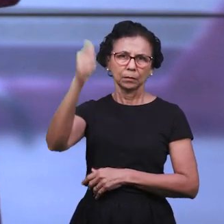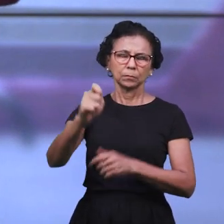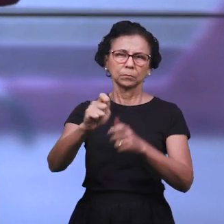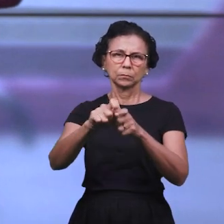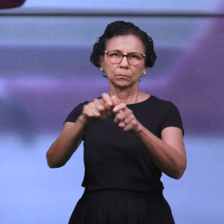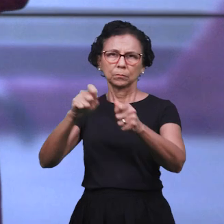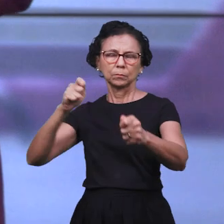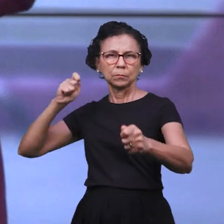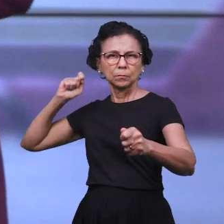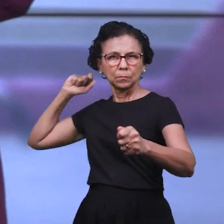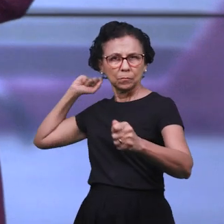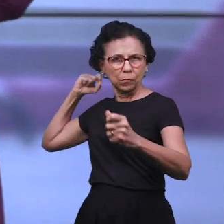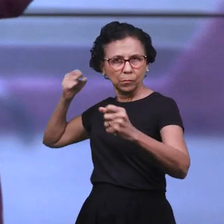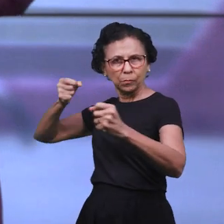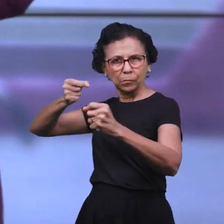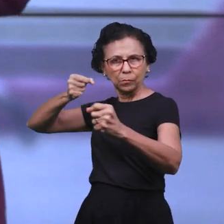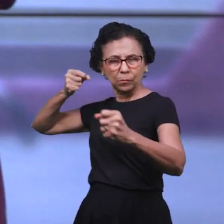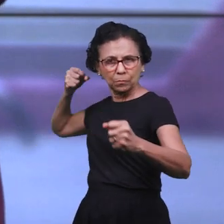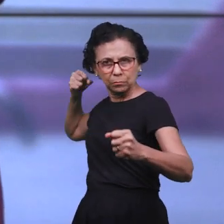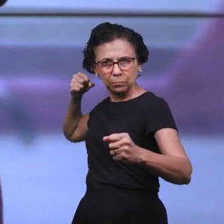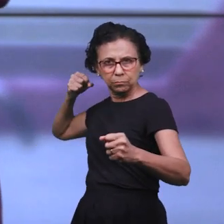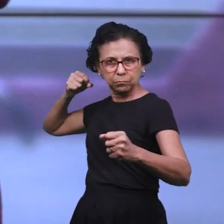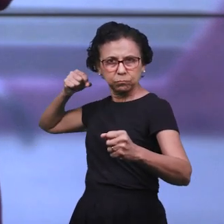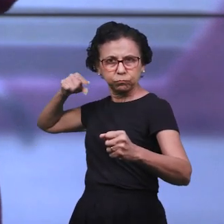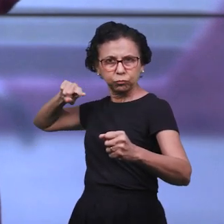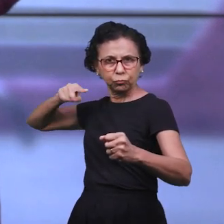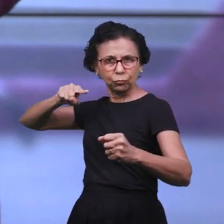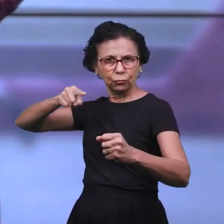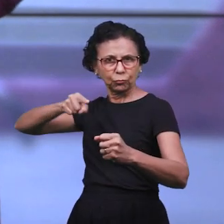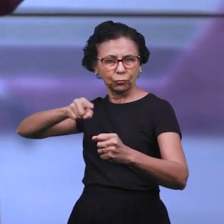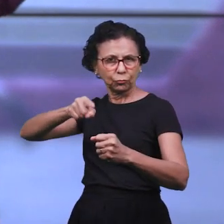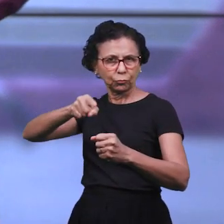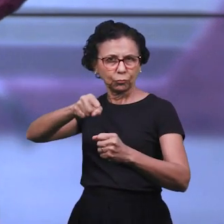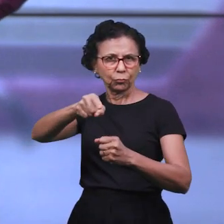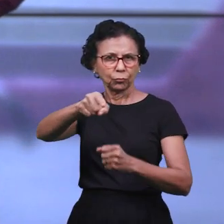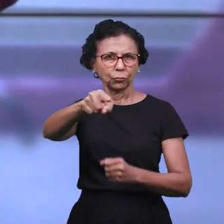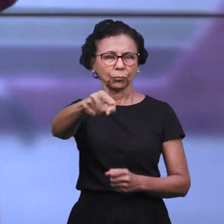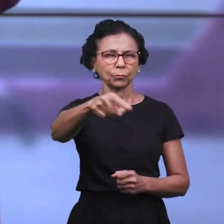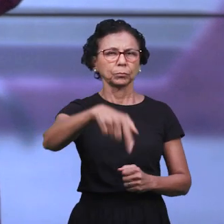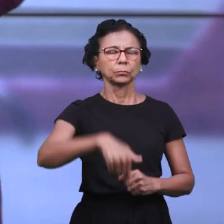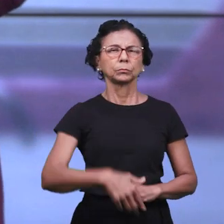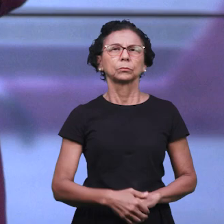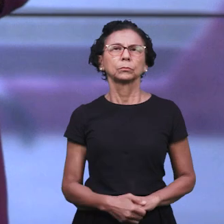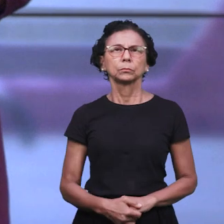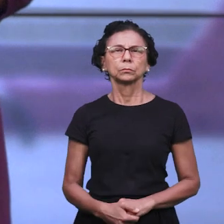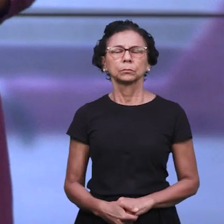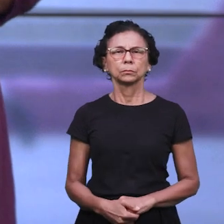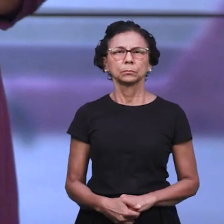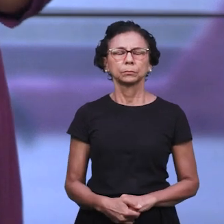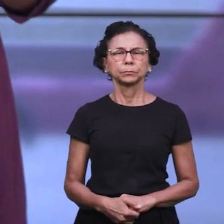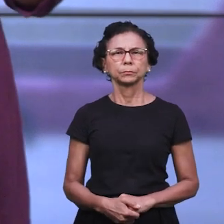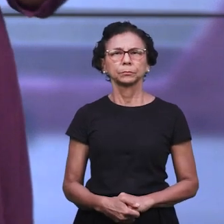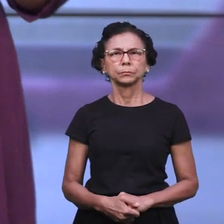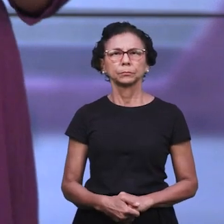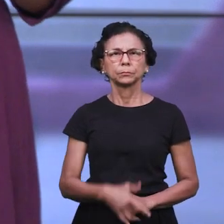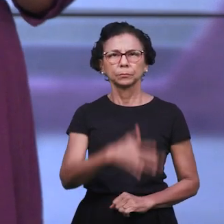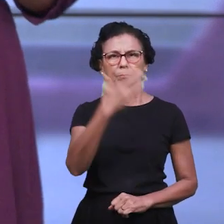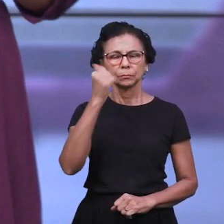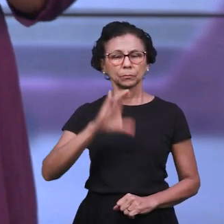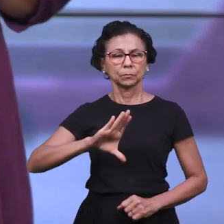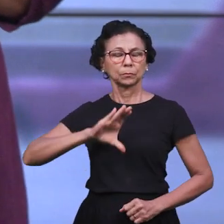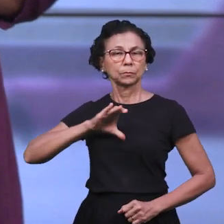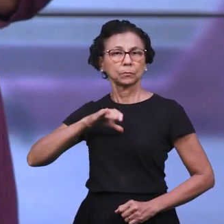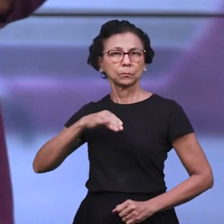ser lançada pelo valente, para uma trajetória que não contará mais com a proximidade de quem lançou. O